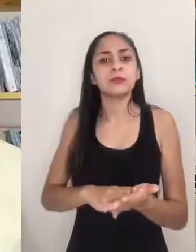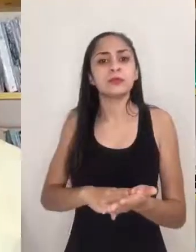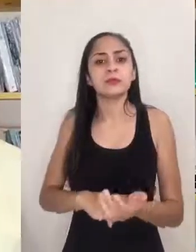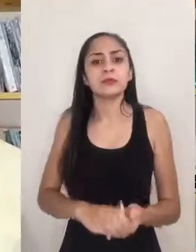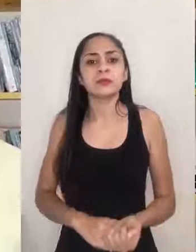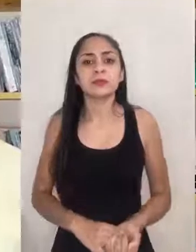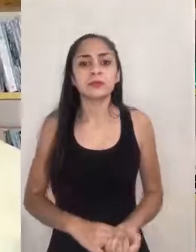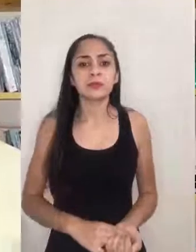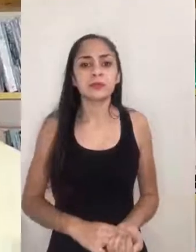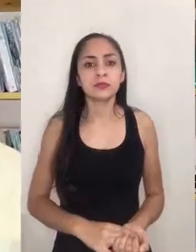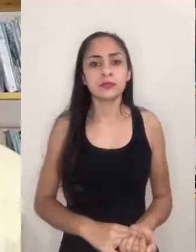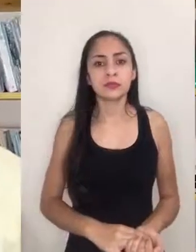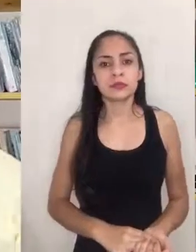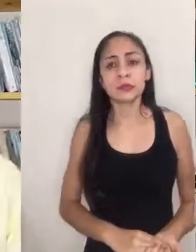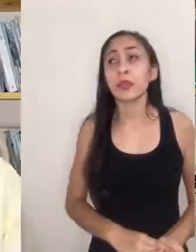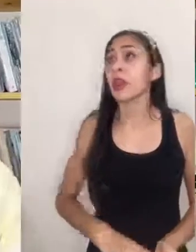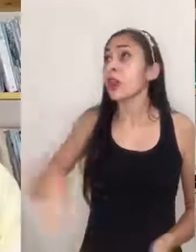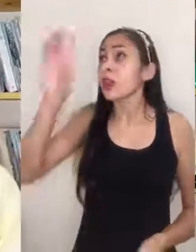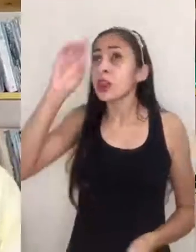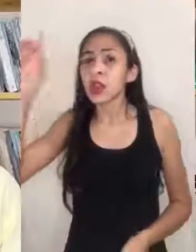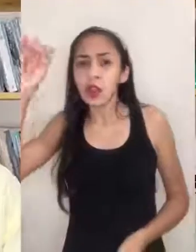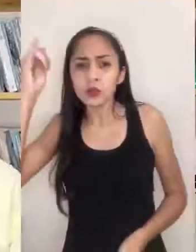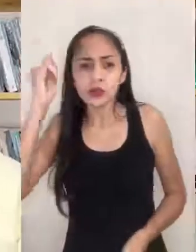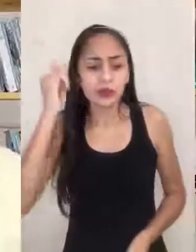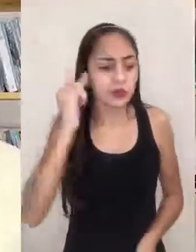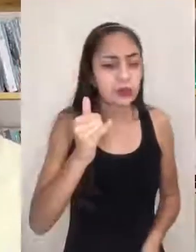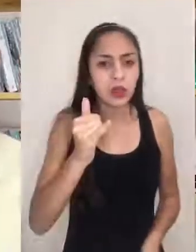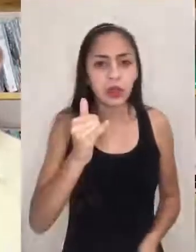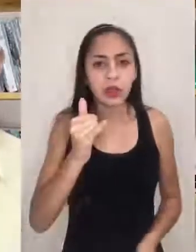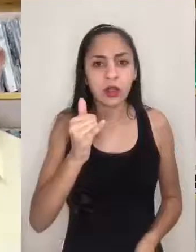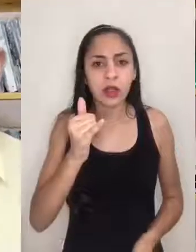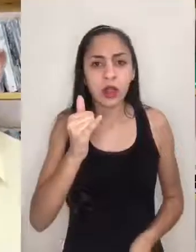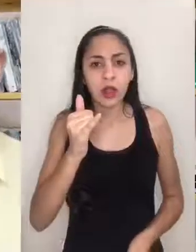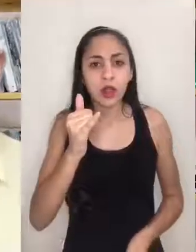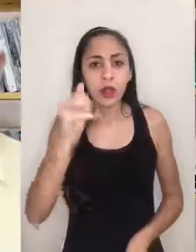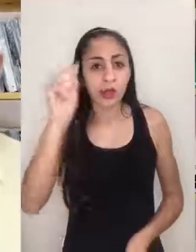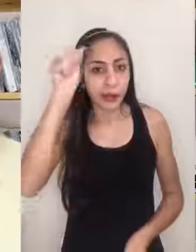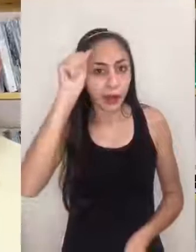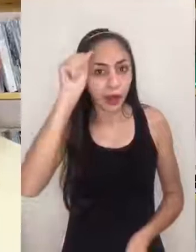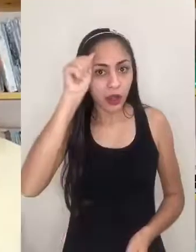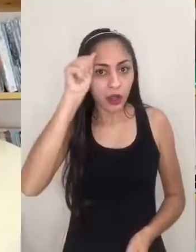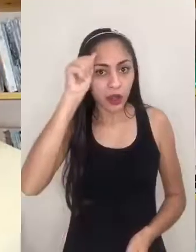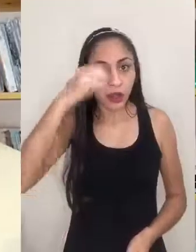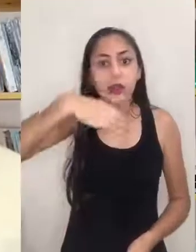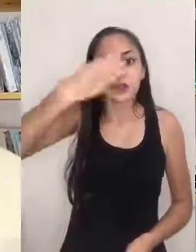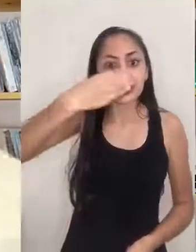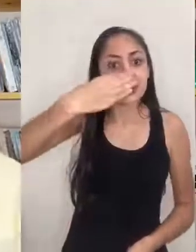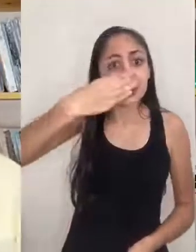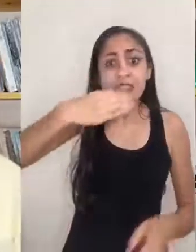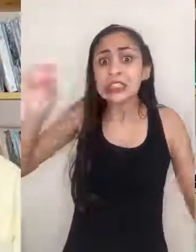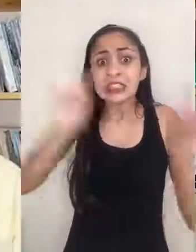disse. Quando Deus disse que Adão não comesse da árvore